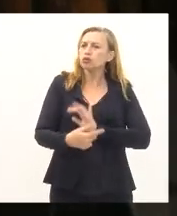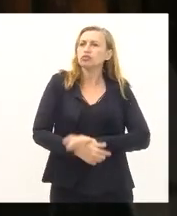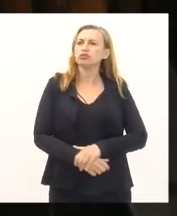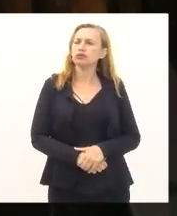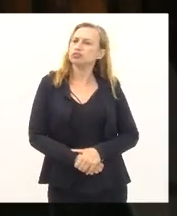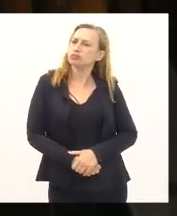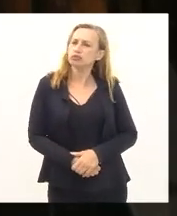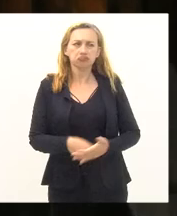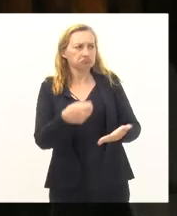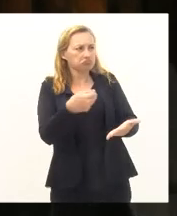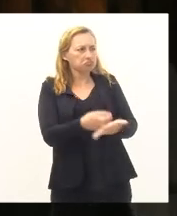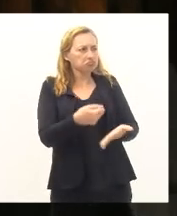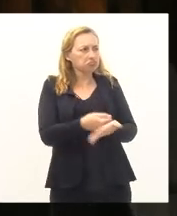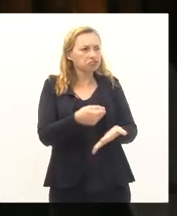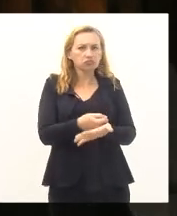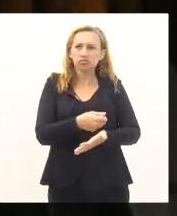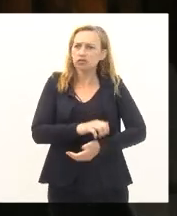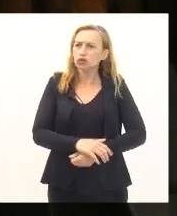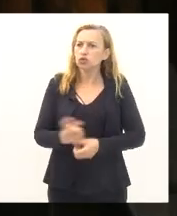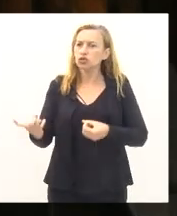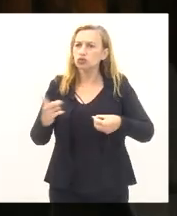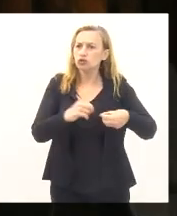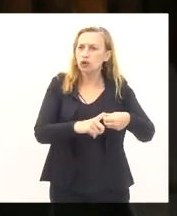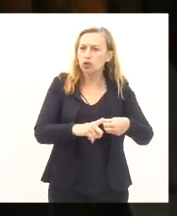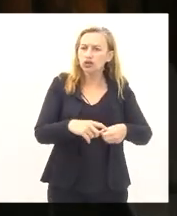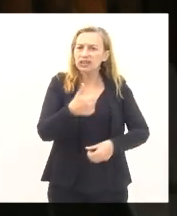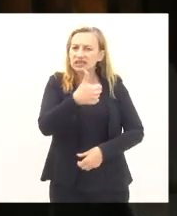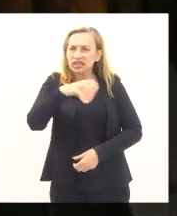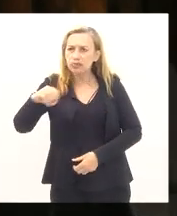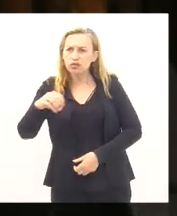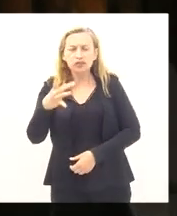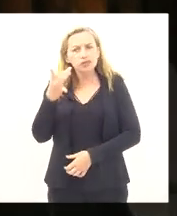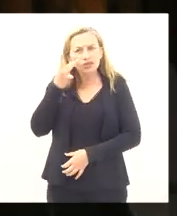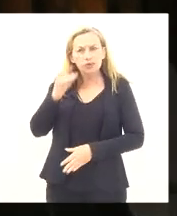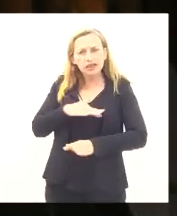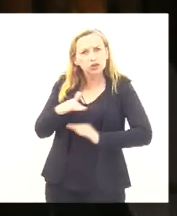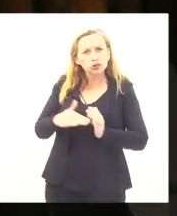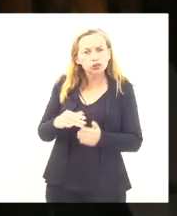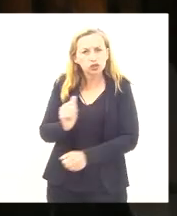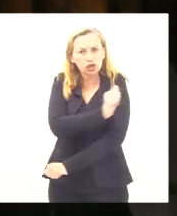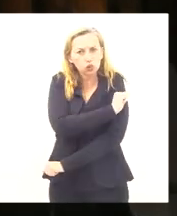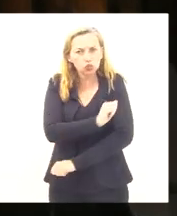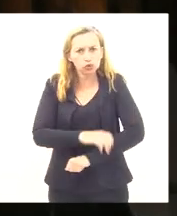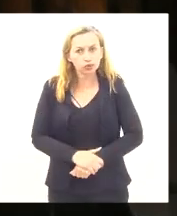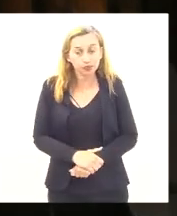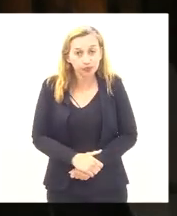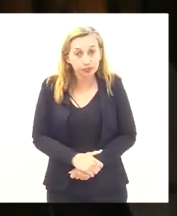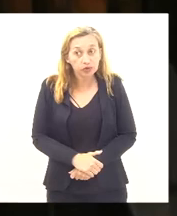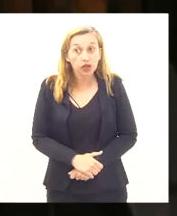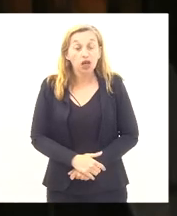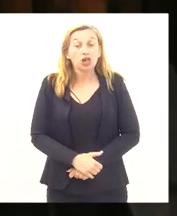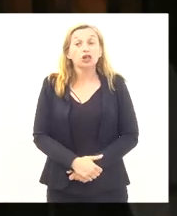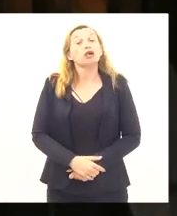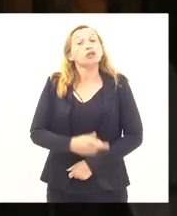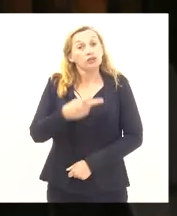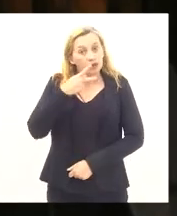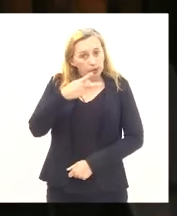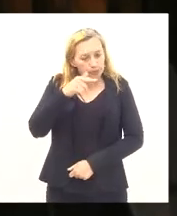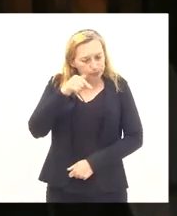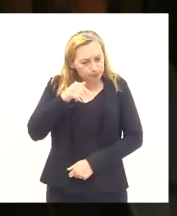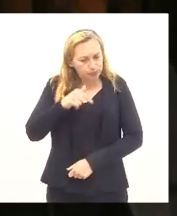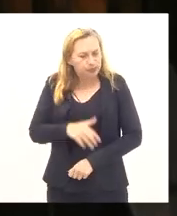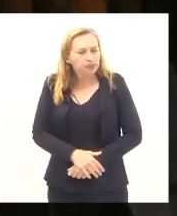a obrigatoriedade do retorno 100% presencial para todos os alunos, a gente disse